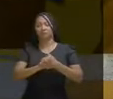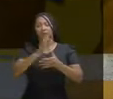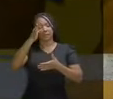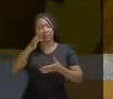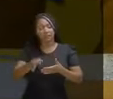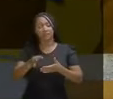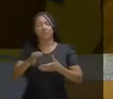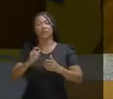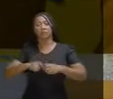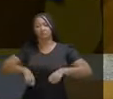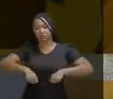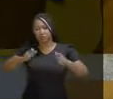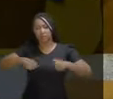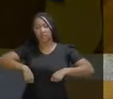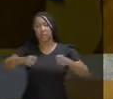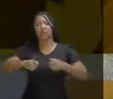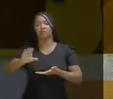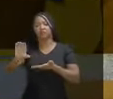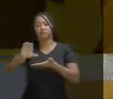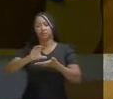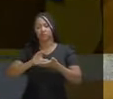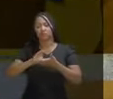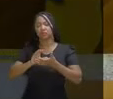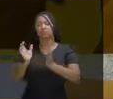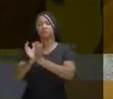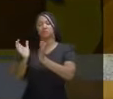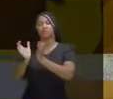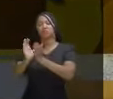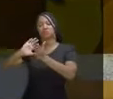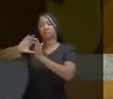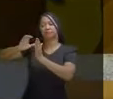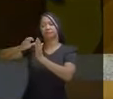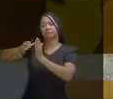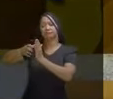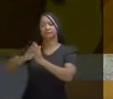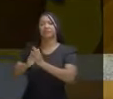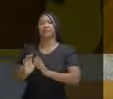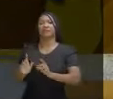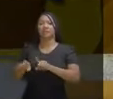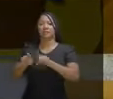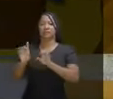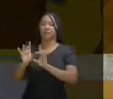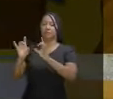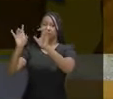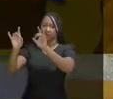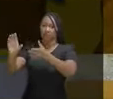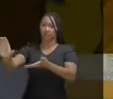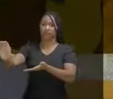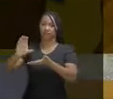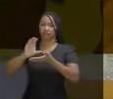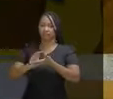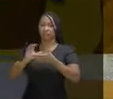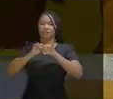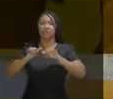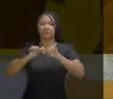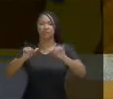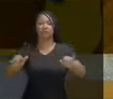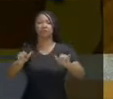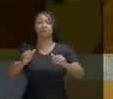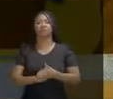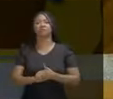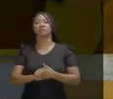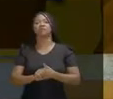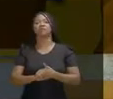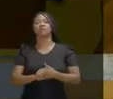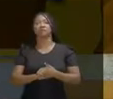gastos realizados com recursos oriundos do fundo partidário e do Fundo Especial de Financiamento de Campanhas.